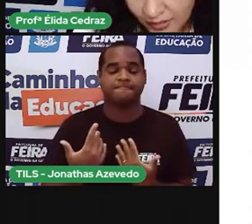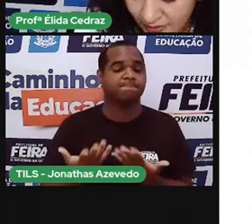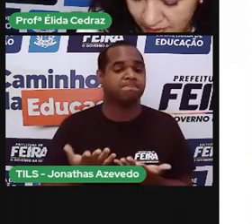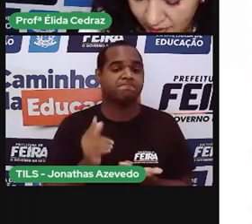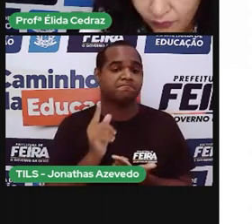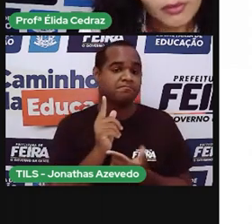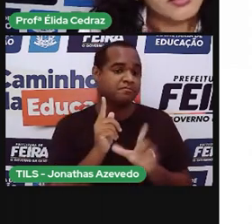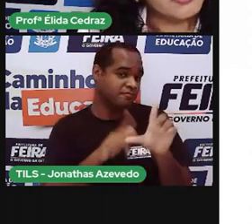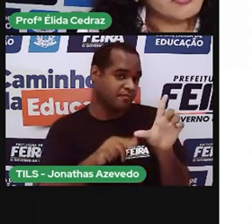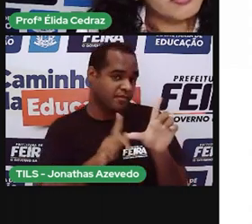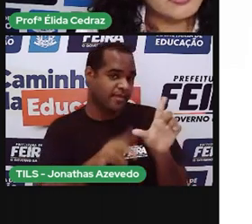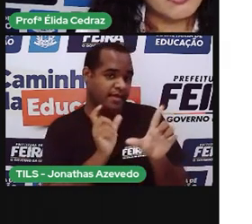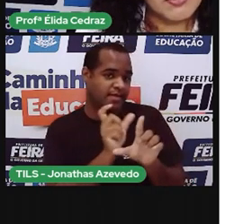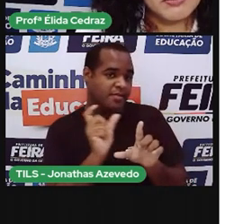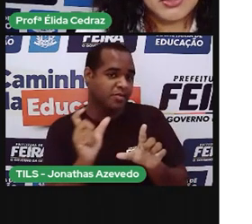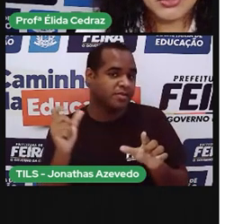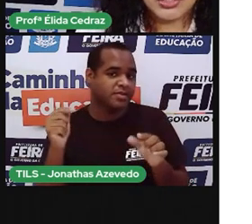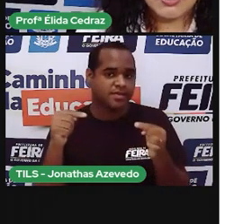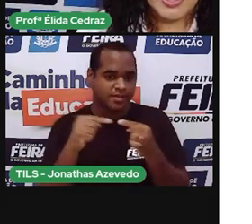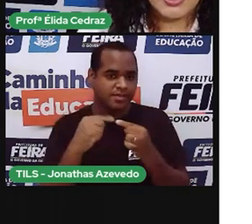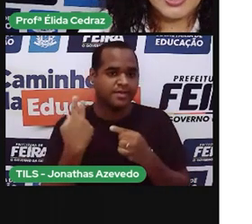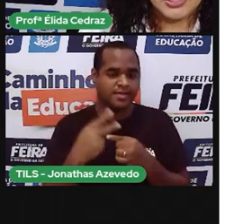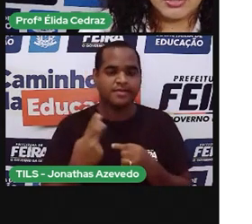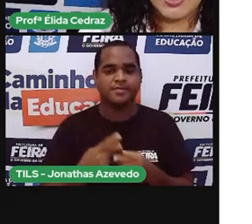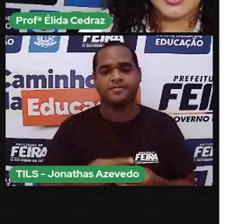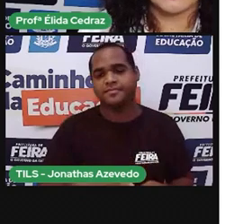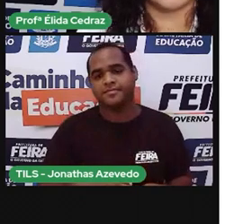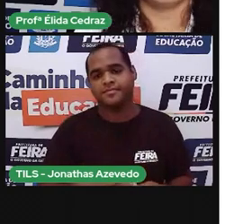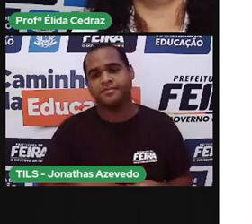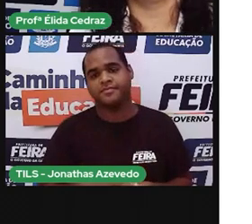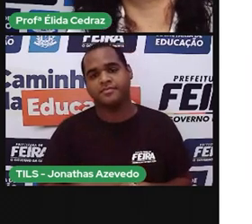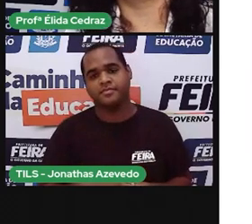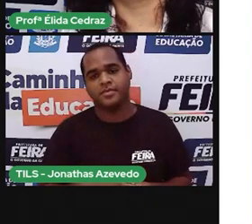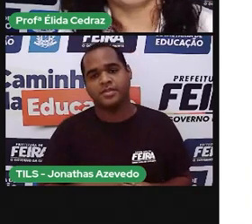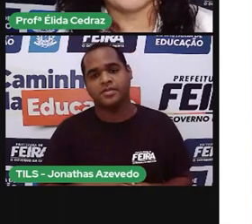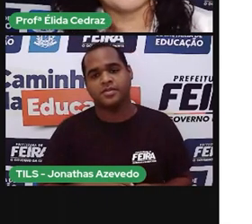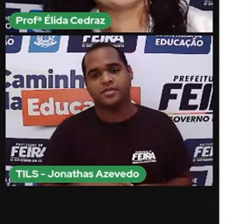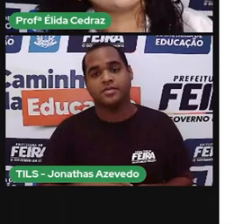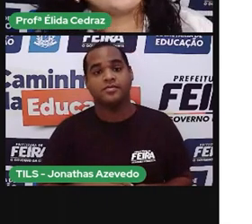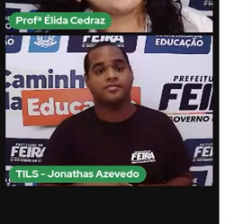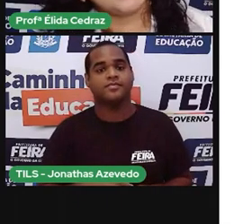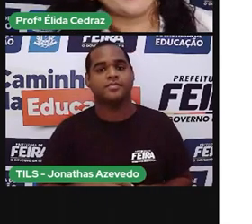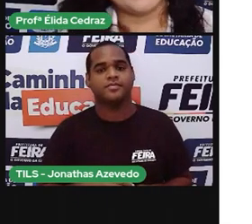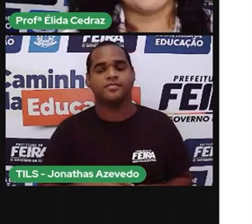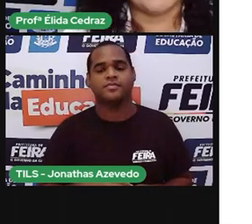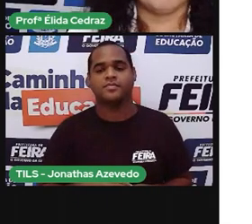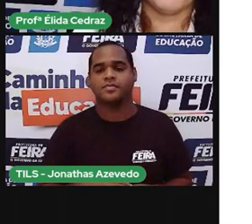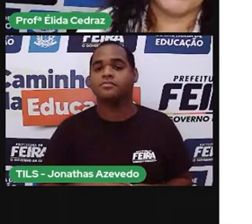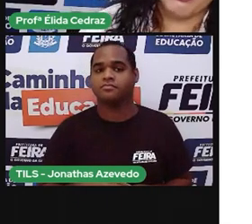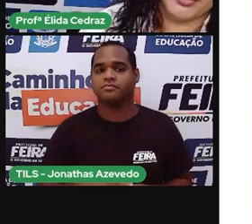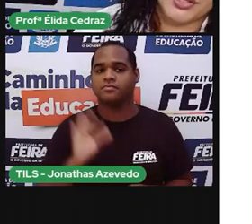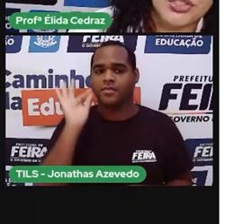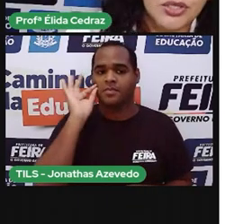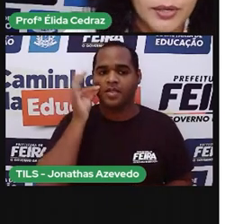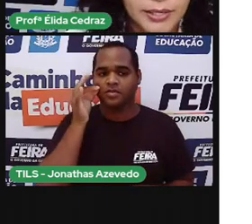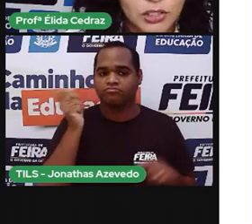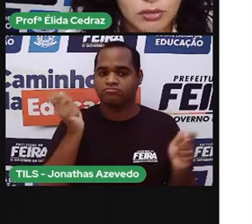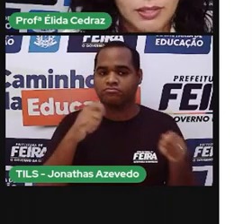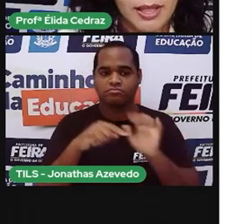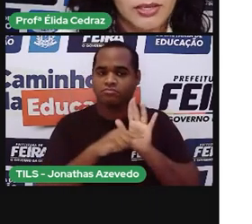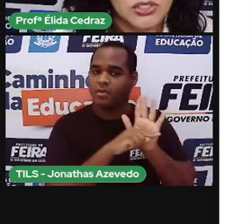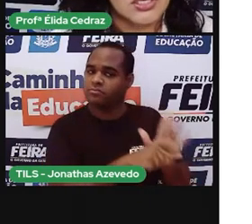vez da letra da canção não vamos continuar nossas atividades a ajuda de um adulto é muito